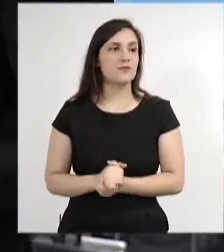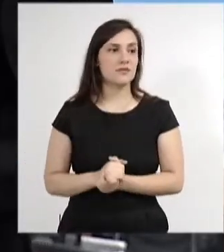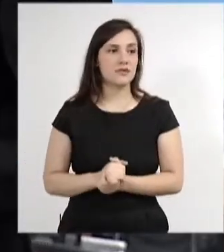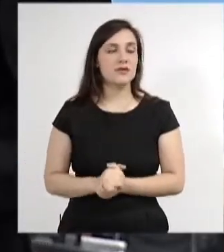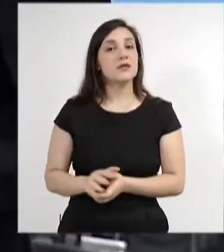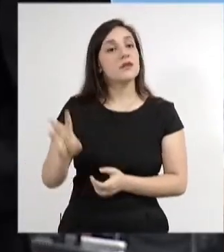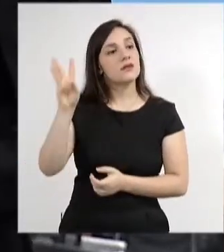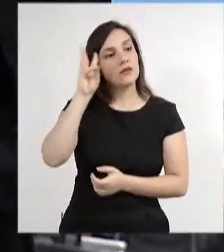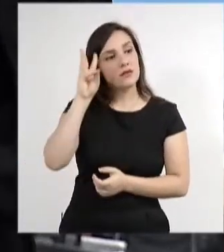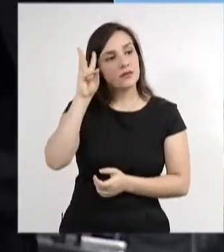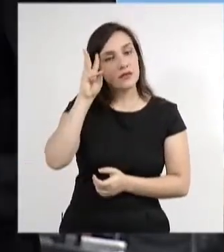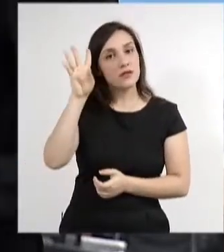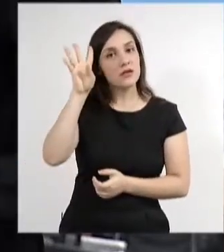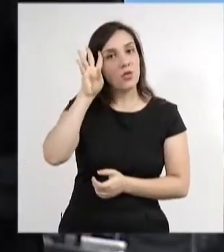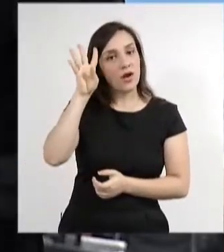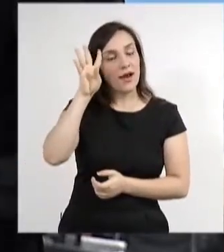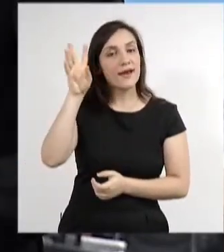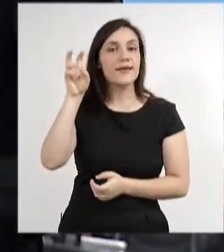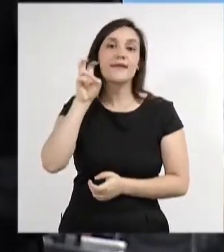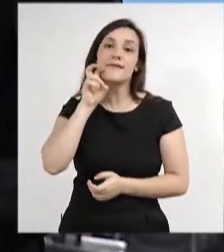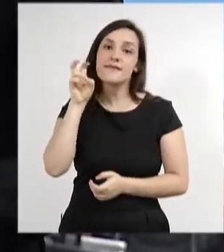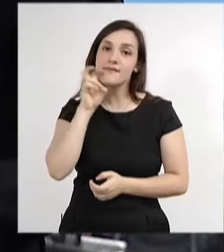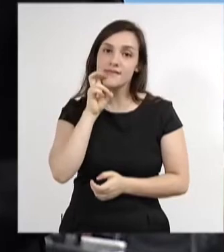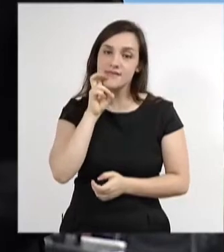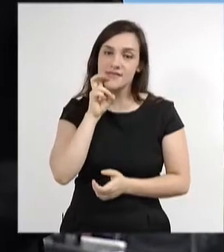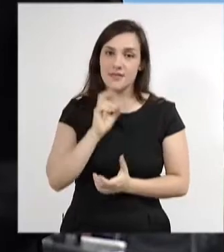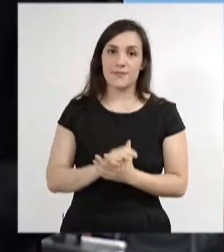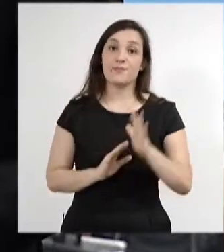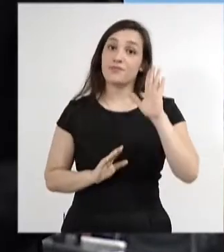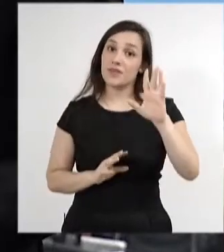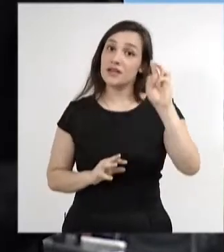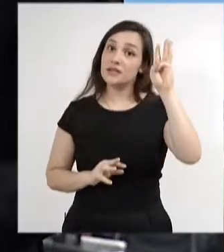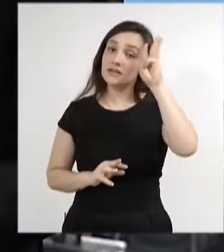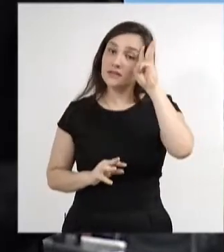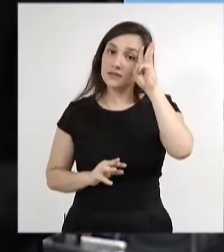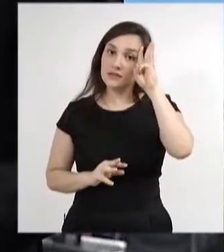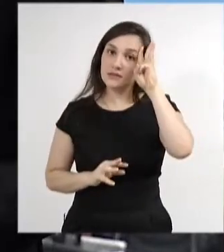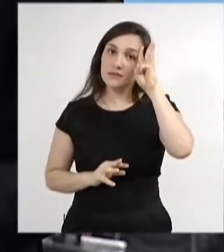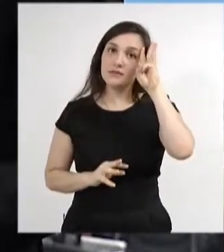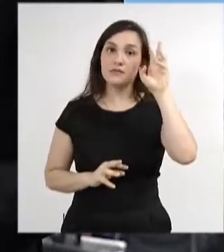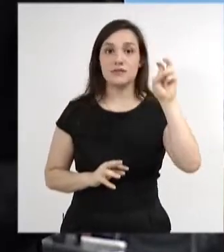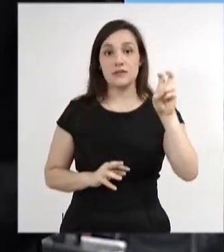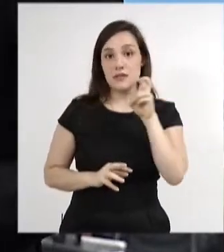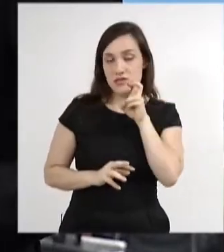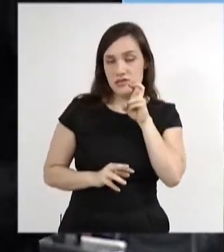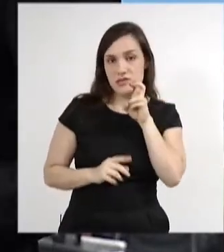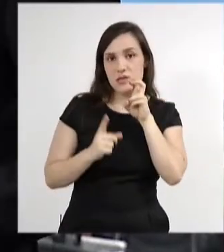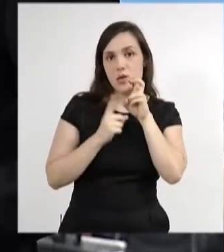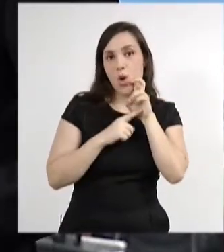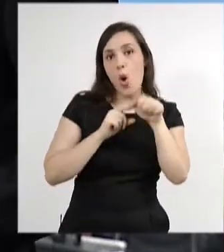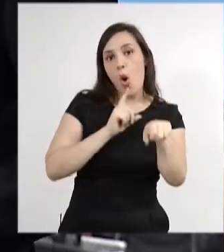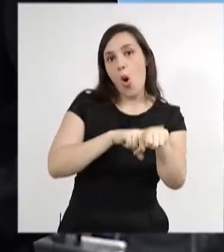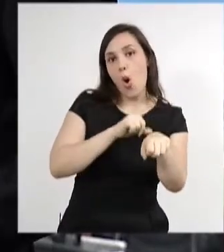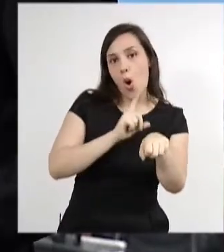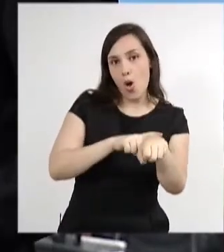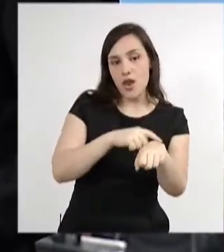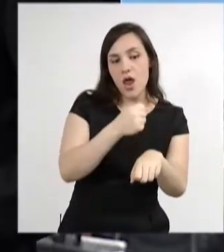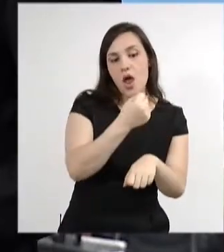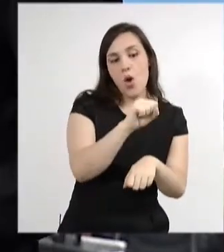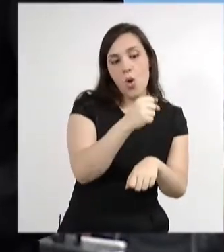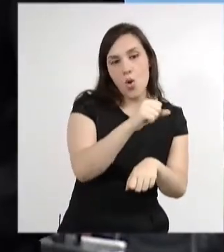toda terça, quarta e quinta-feira. Terça-feira, terça e quinta, a gente entra